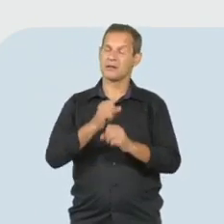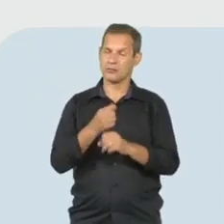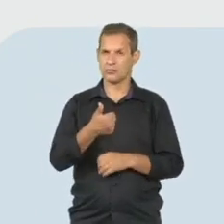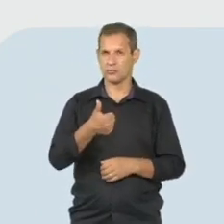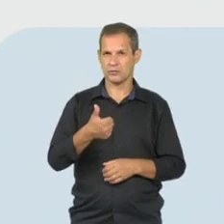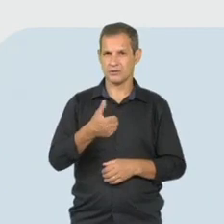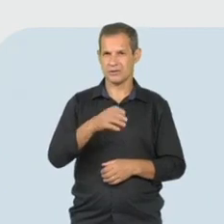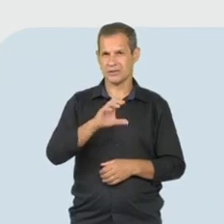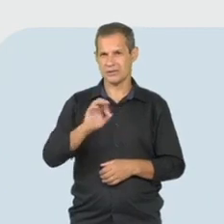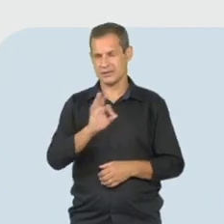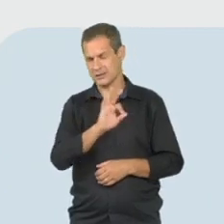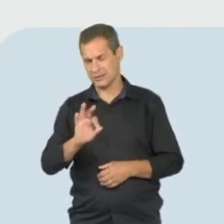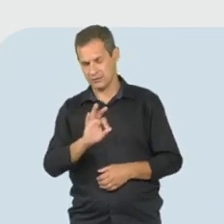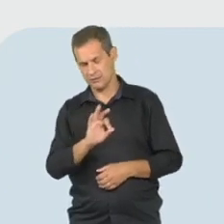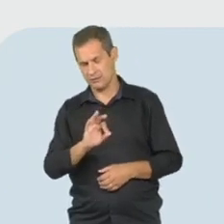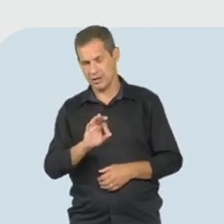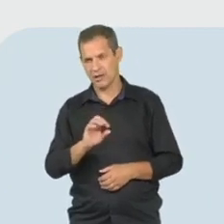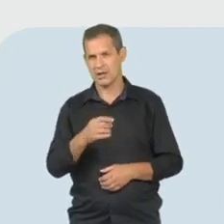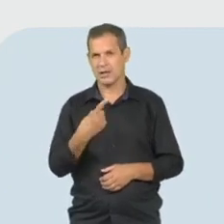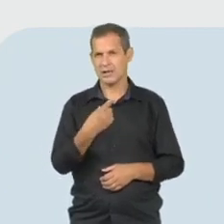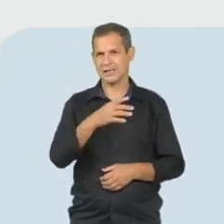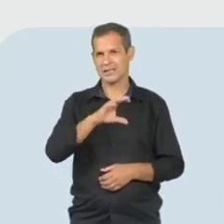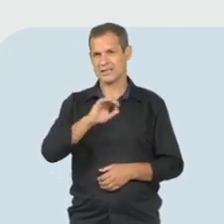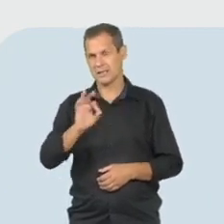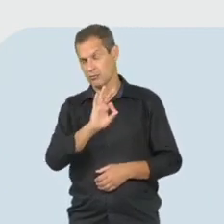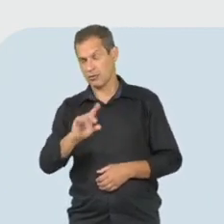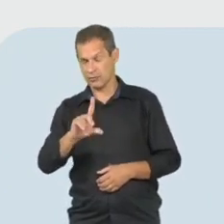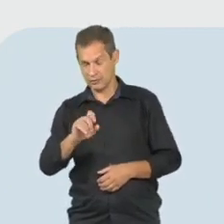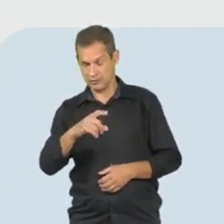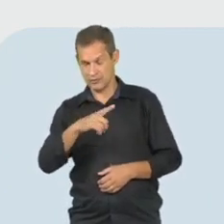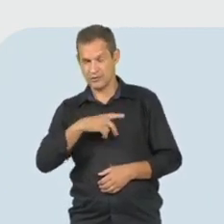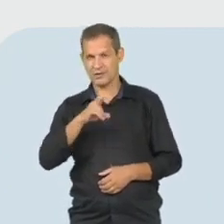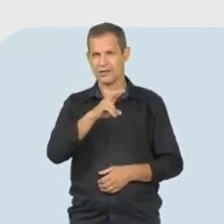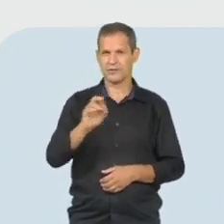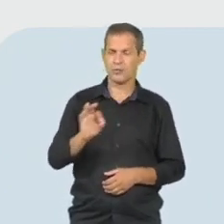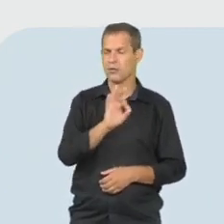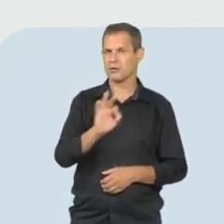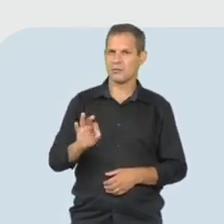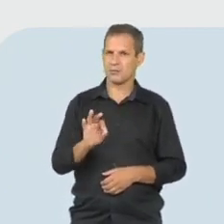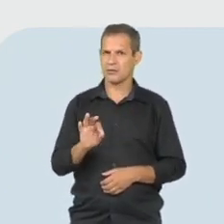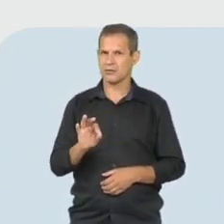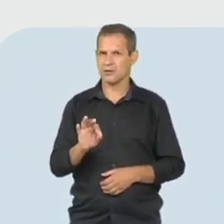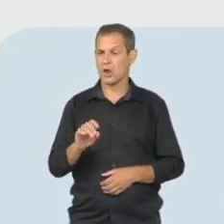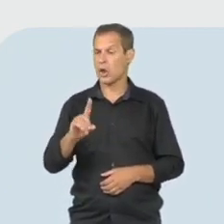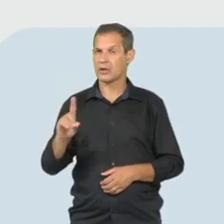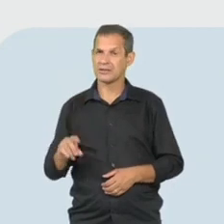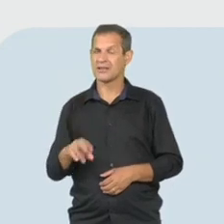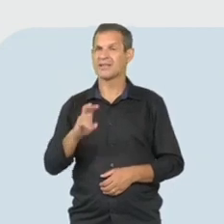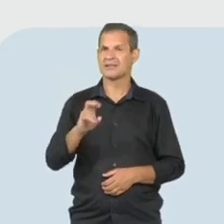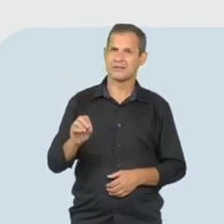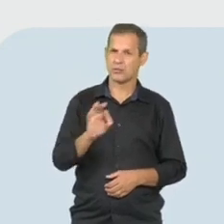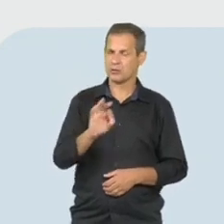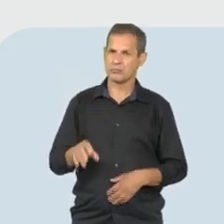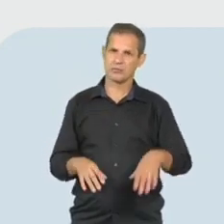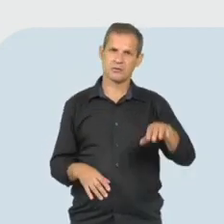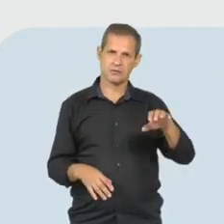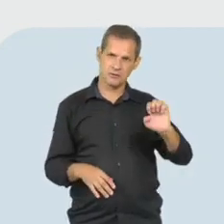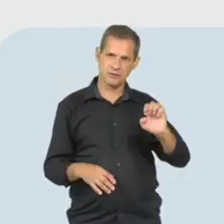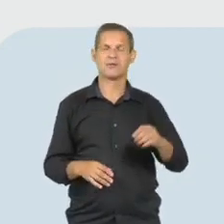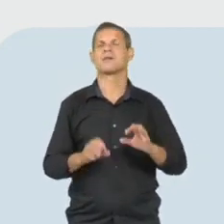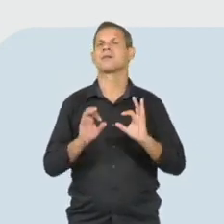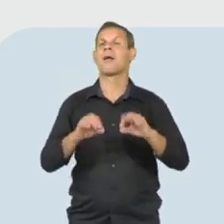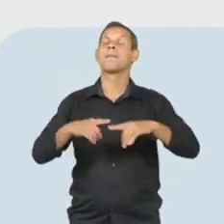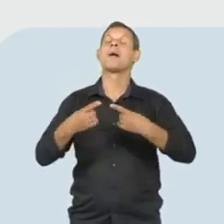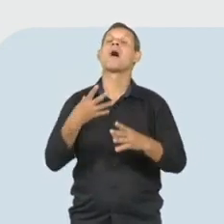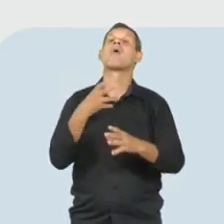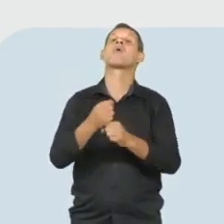100%. 100%. Ou seja, eu tenho 50% aqui desse lado e tenho 50% aqui desse lado.